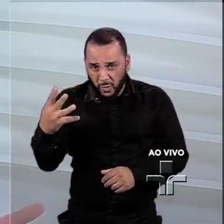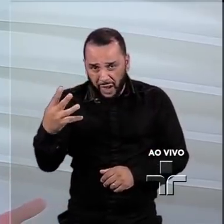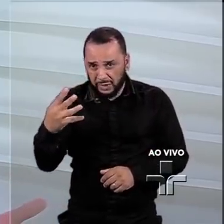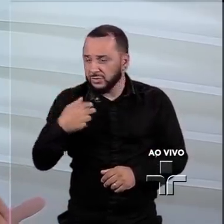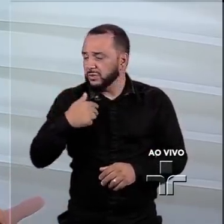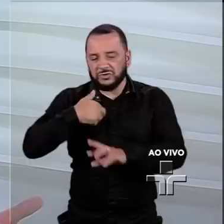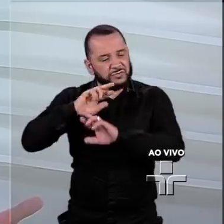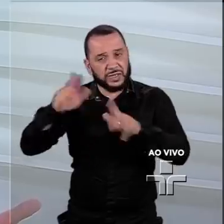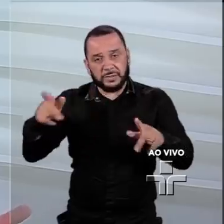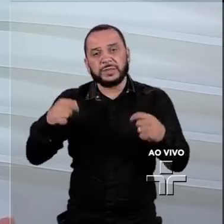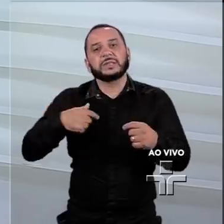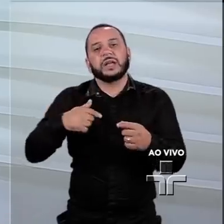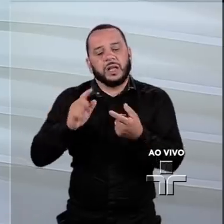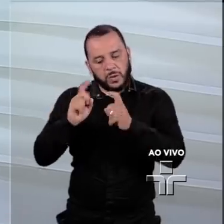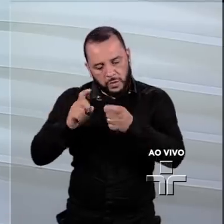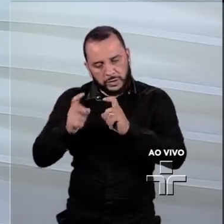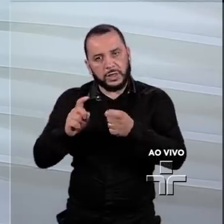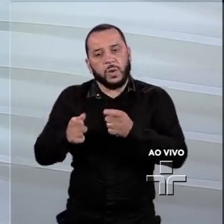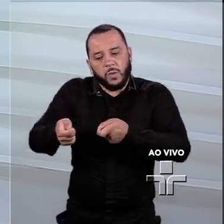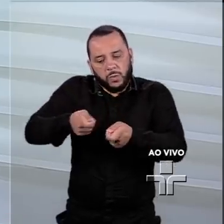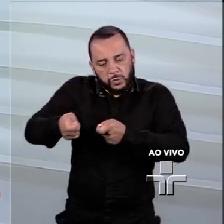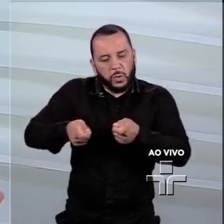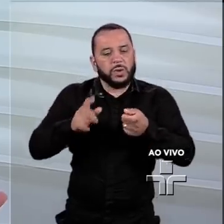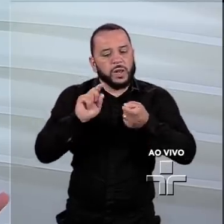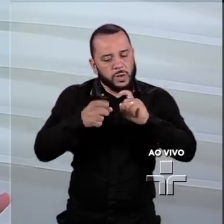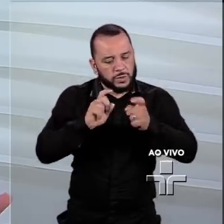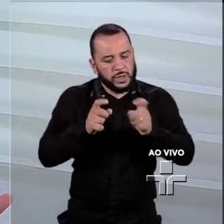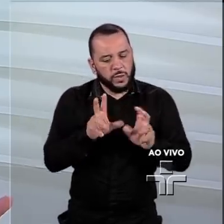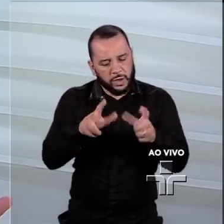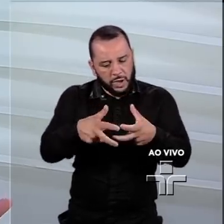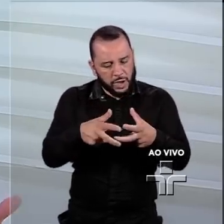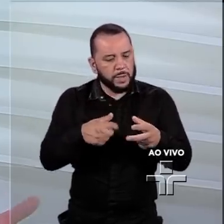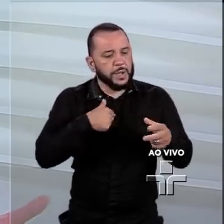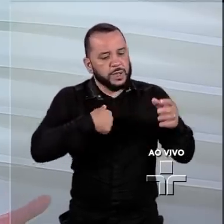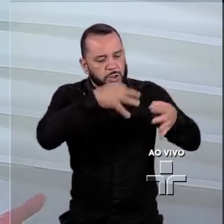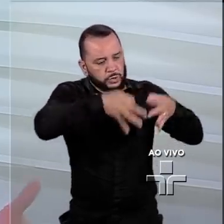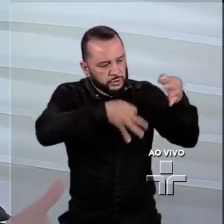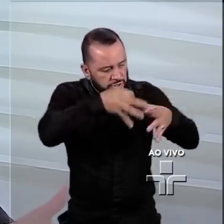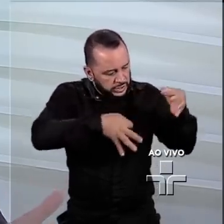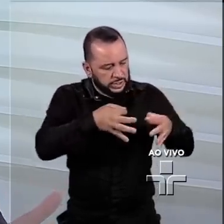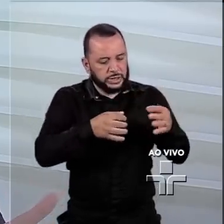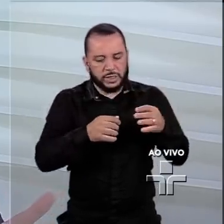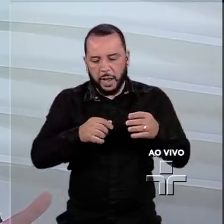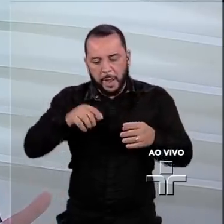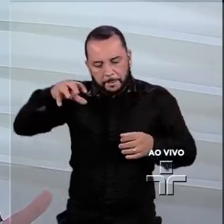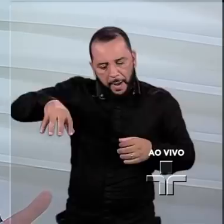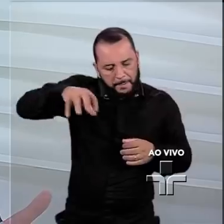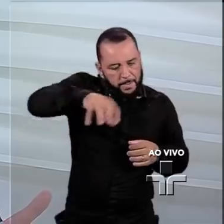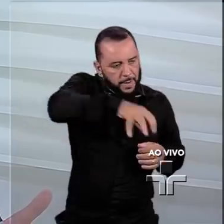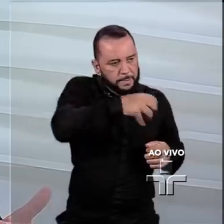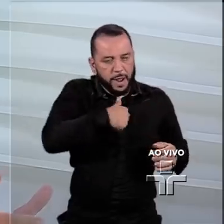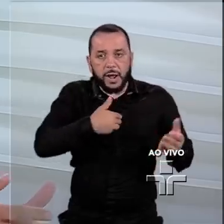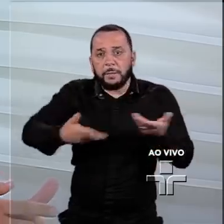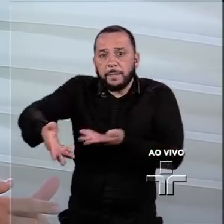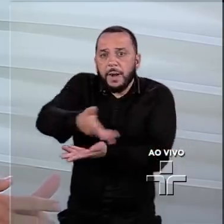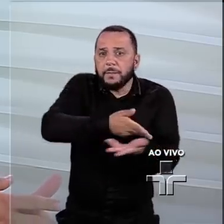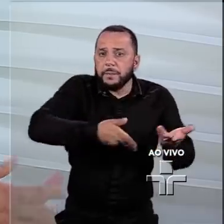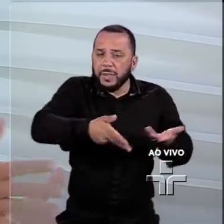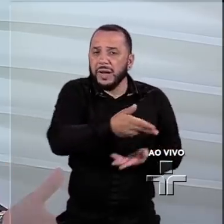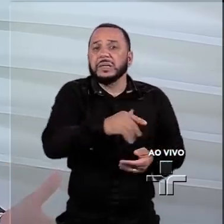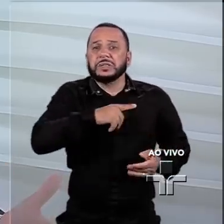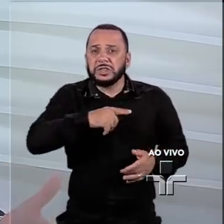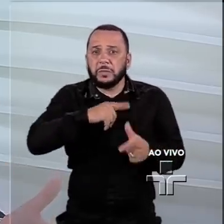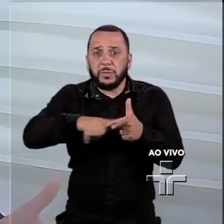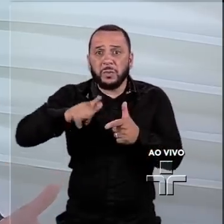sentar com a Câmara, você precisa conversar com o Tribunal de Justiça. A gente conseguiu resolver algo que se arrastava